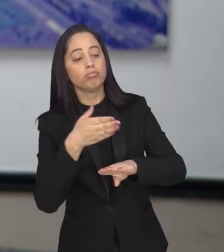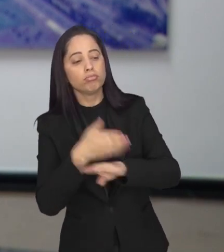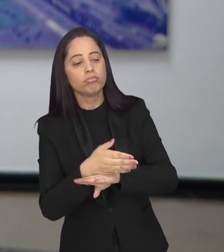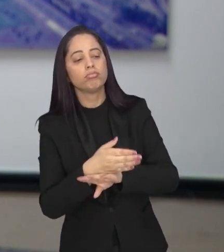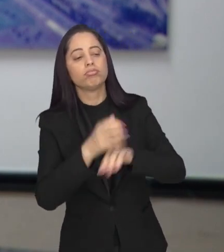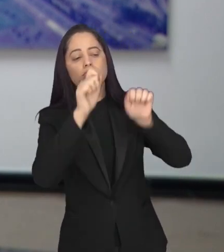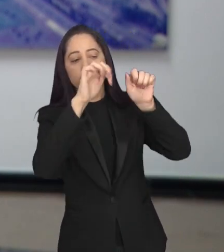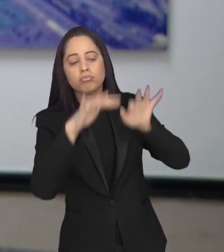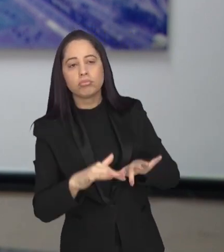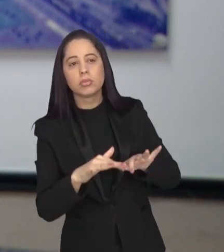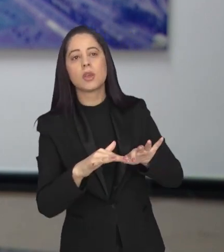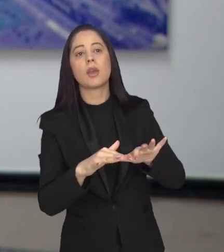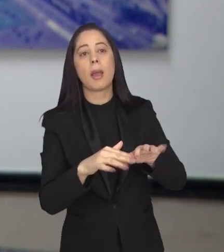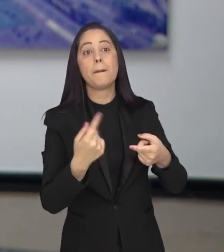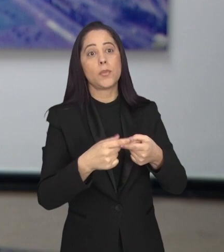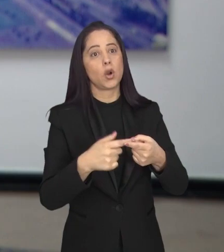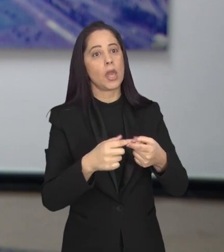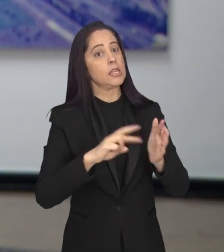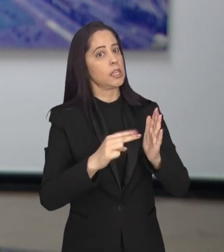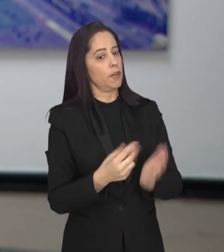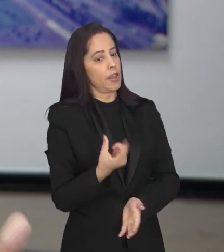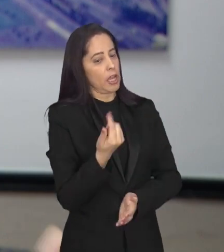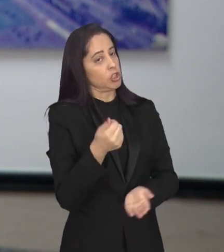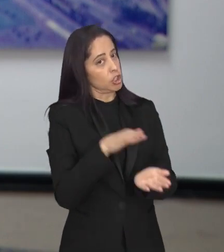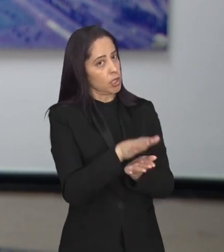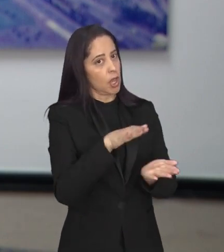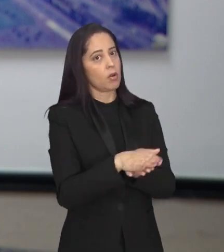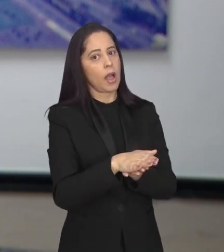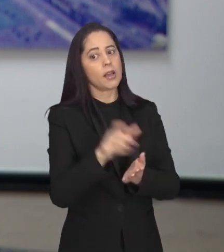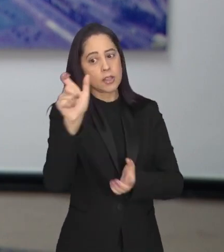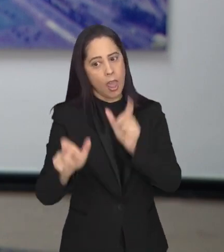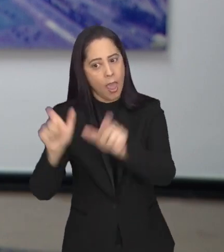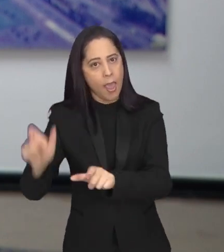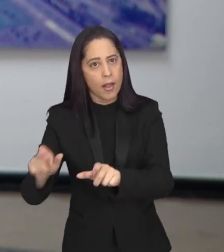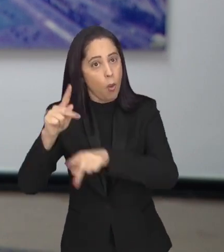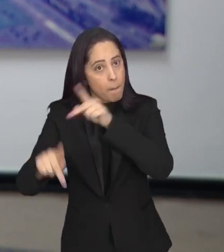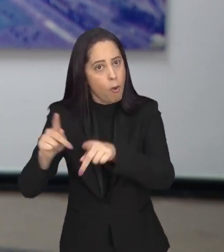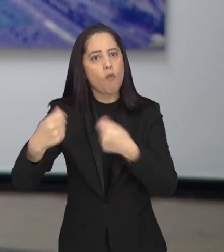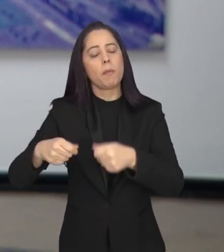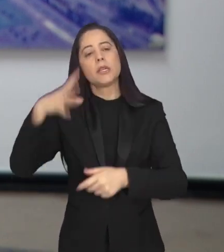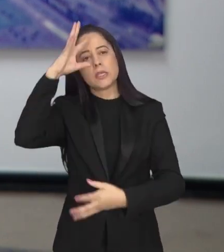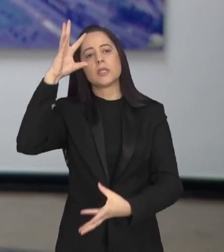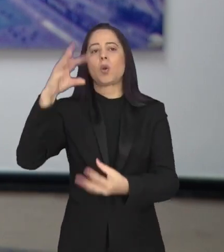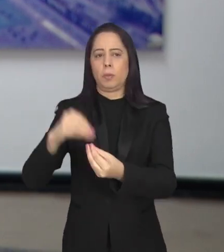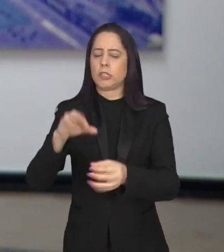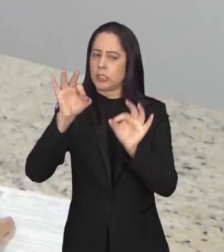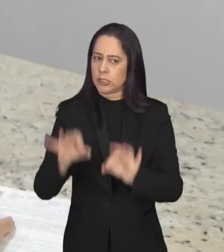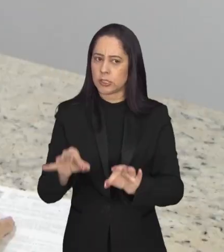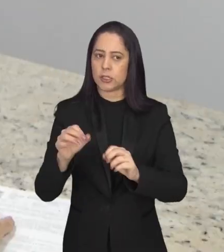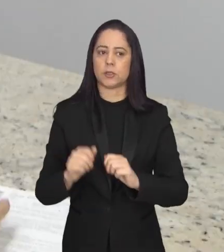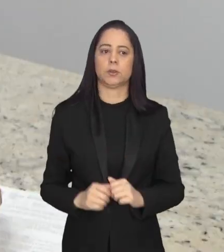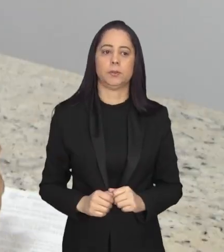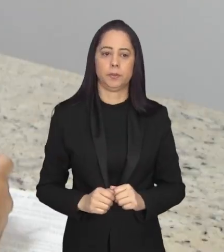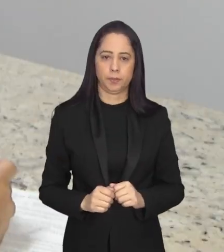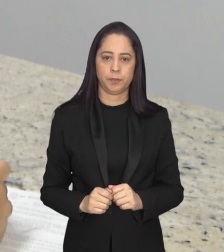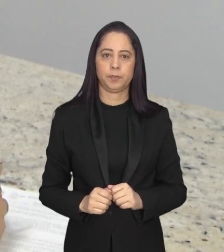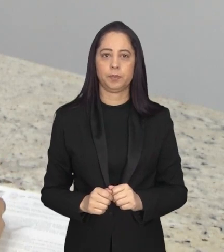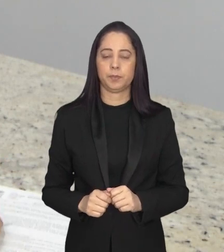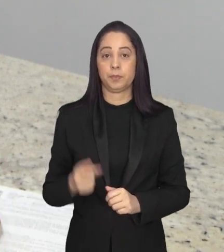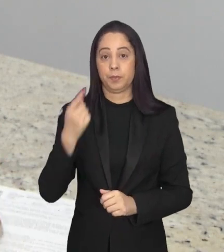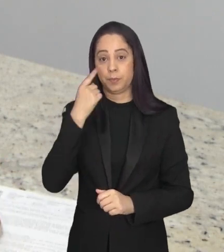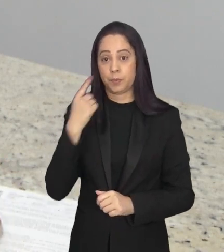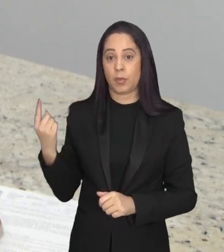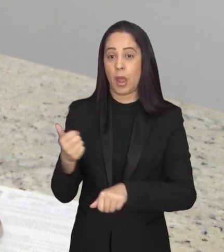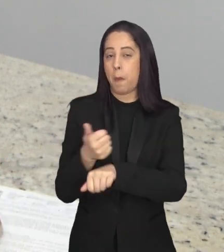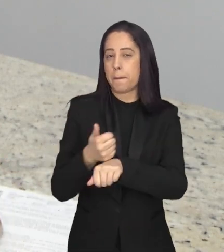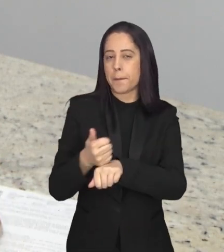ele tem que saber de uma forma mais fácil para que ele compreenda o que está acontecendo, como está sendo aplicado o dinheiro dele. Para esse economista, os